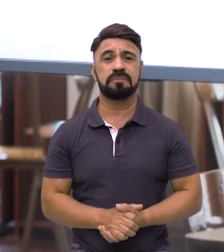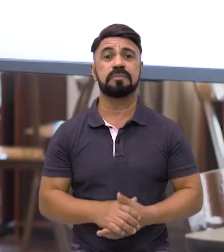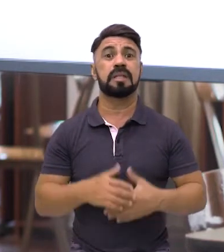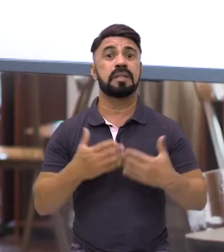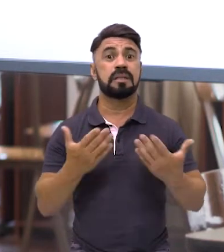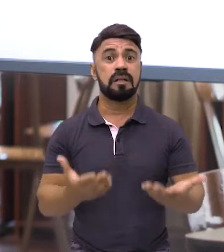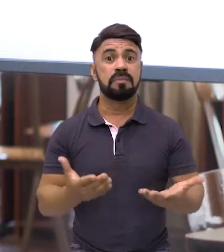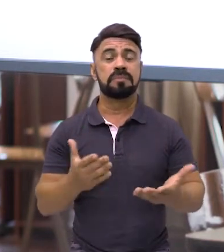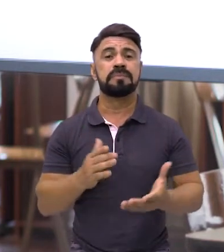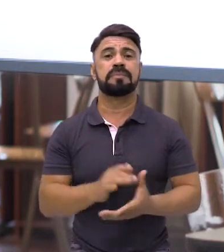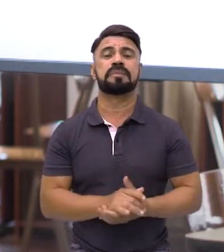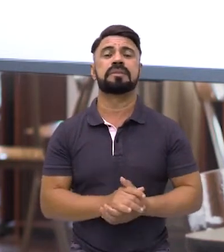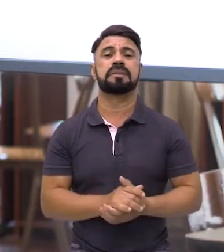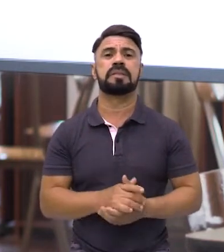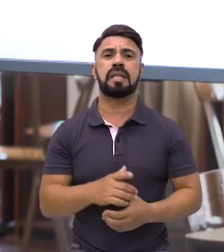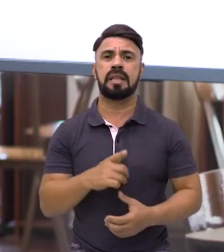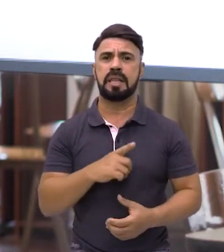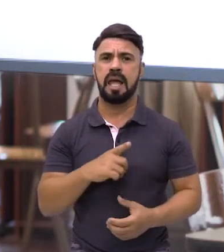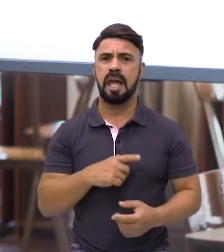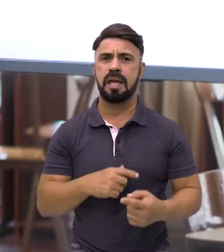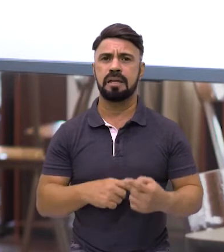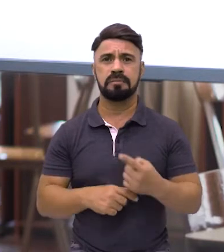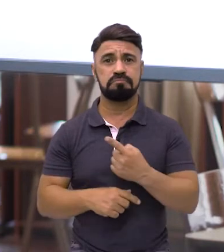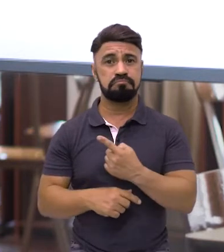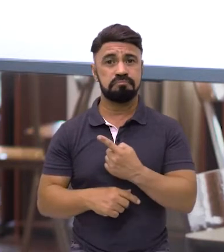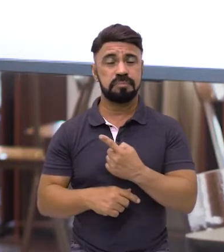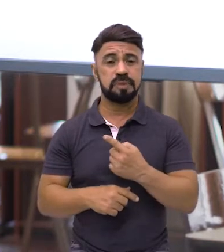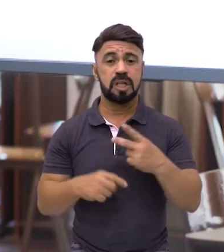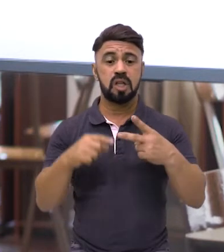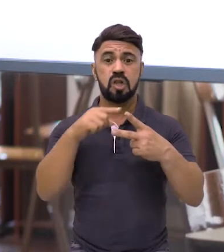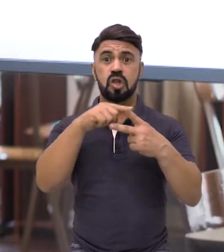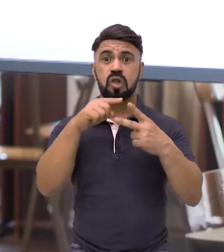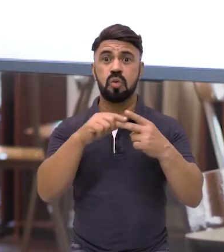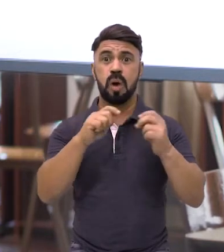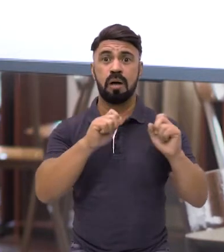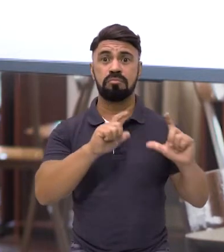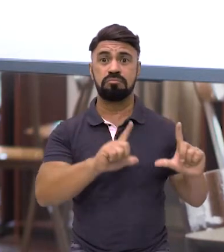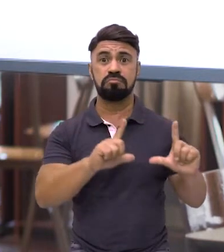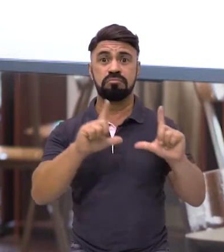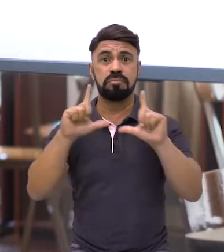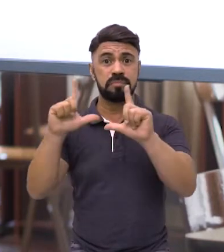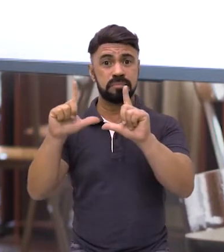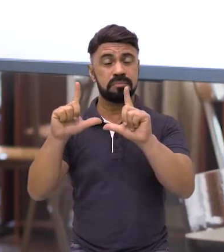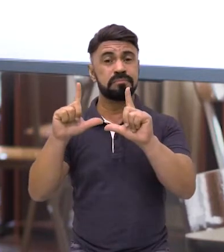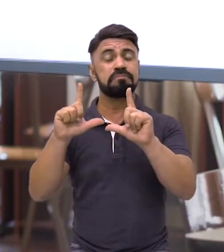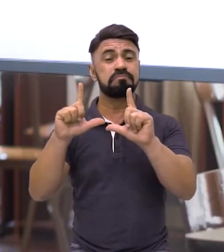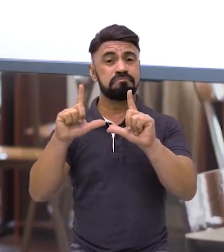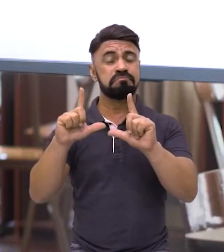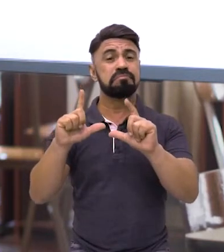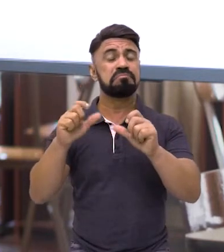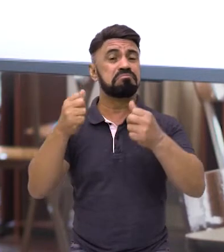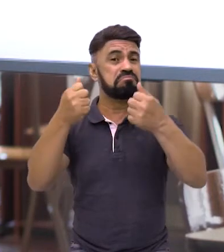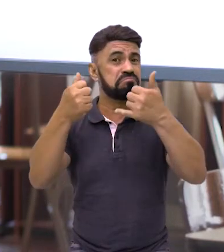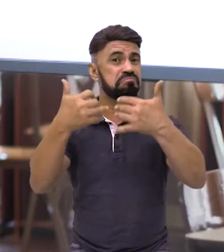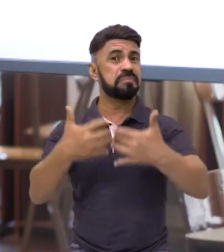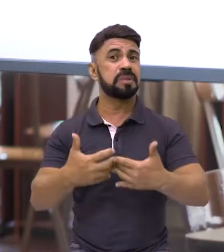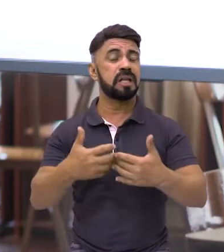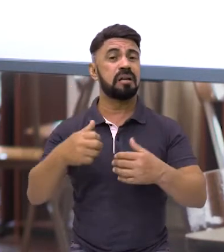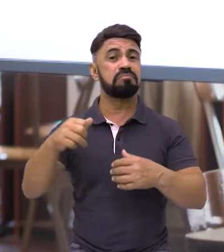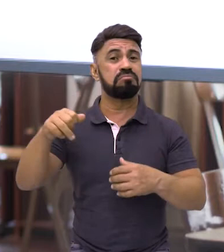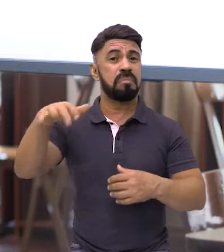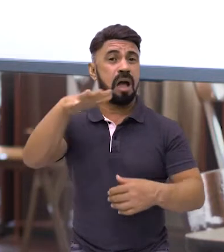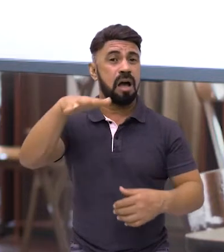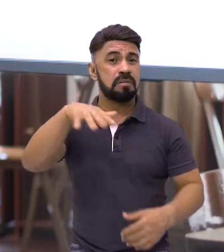Então, nós temos aqui, mais uma vez, duas imagens que falam muito sobre o